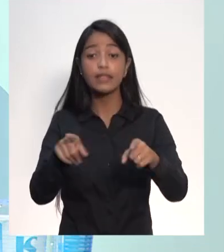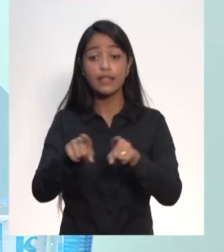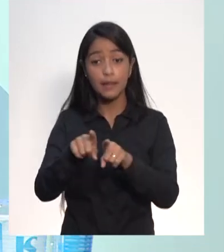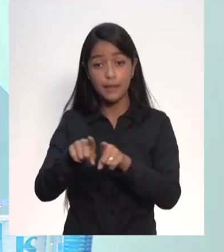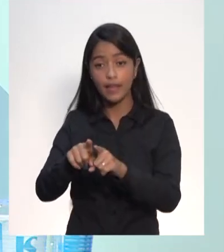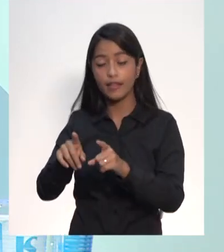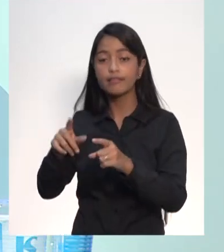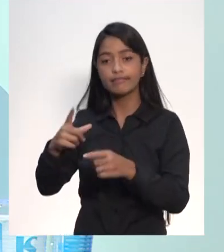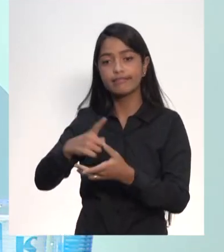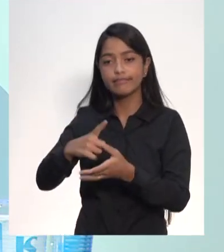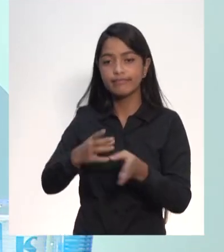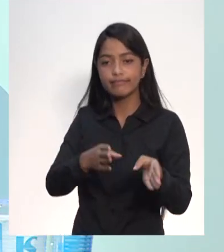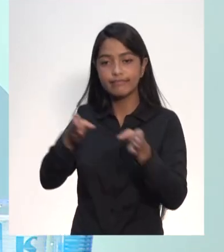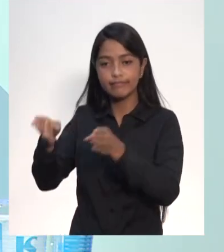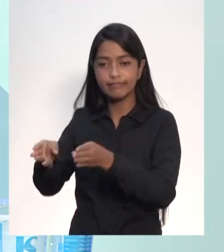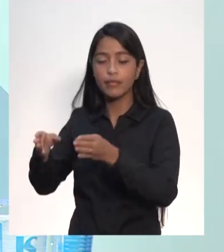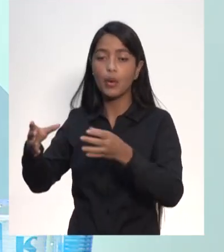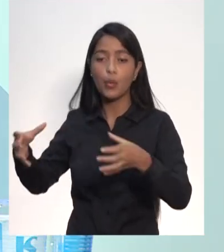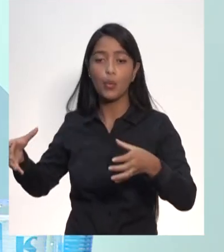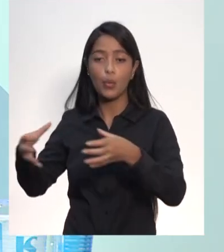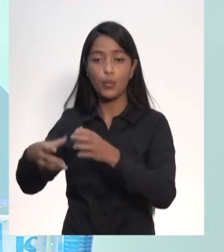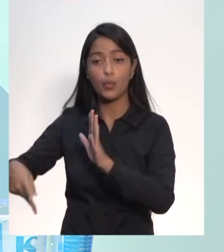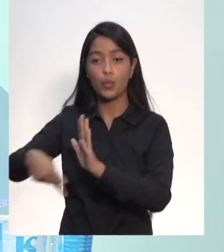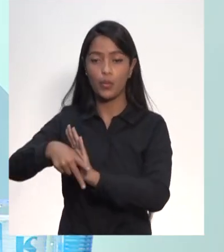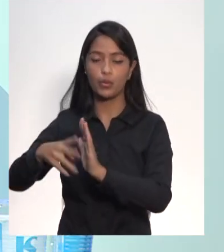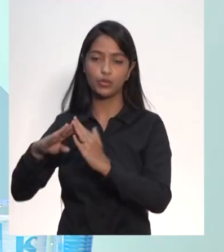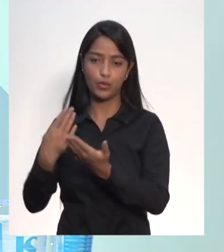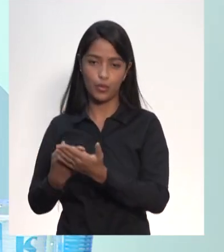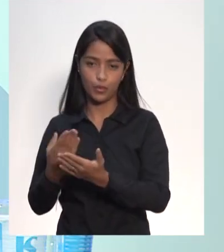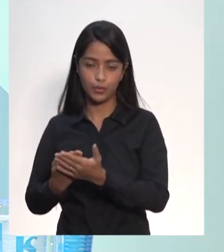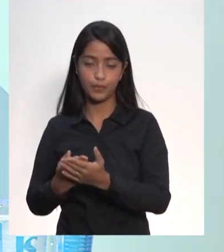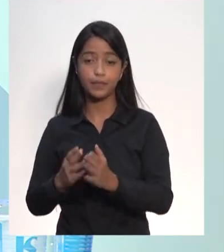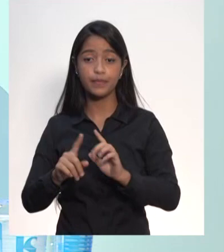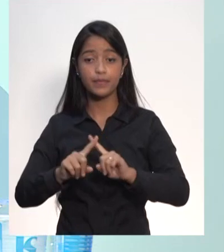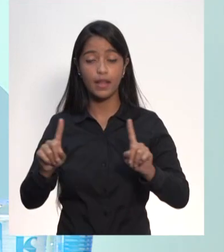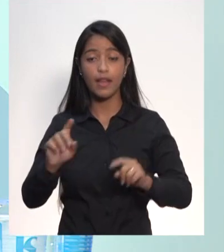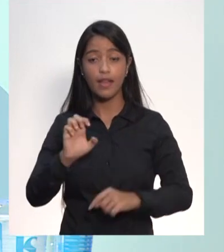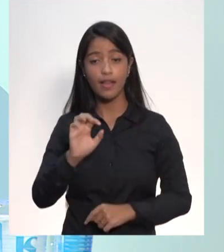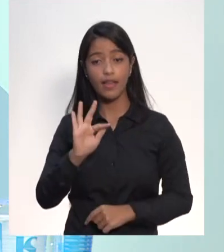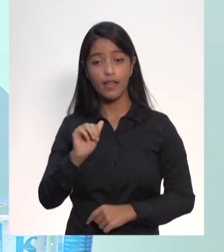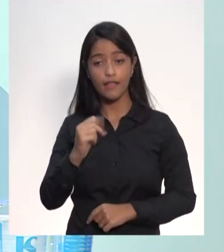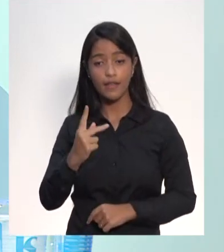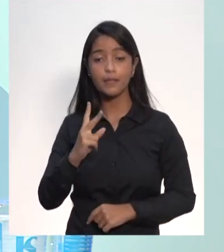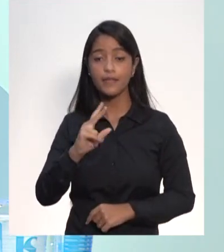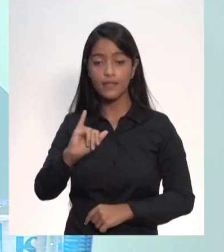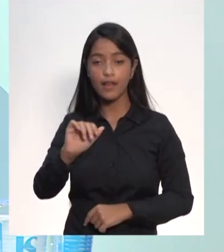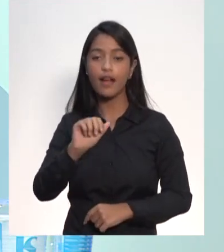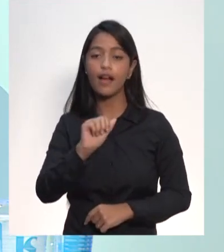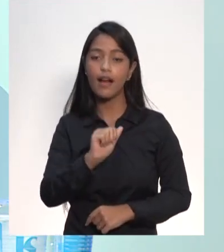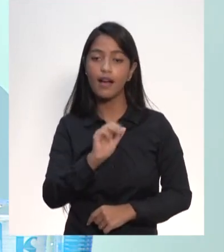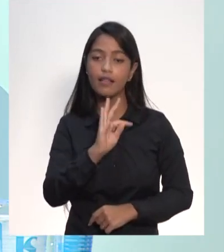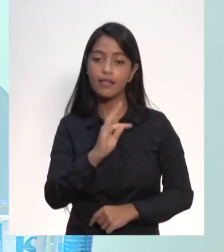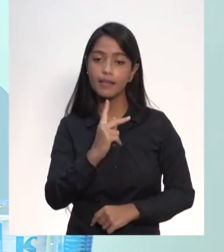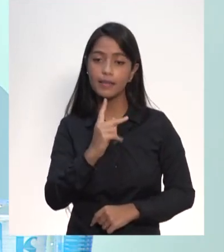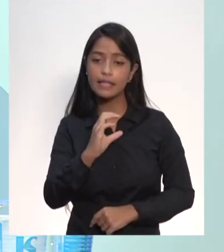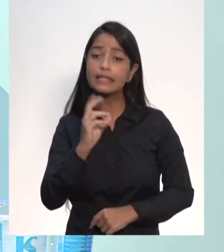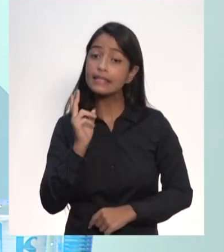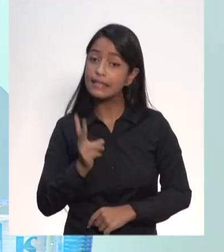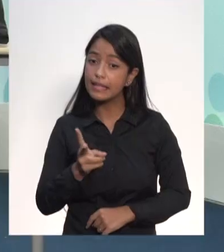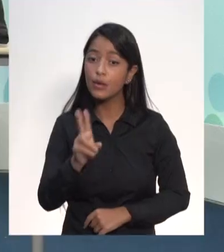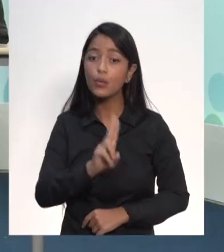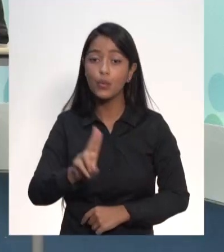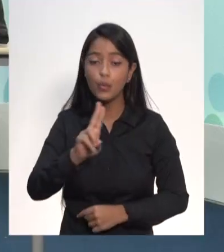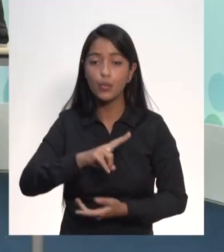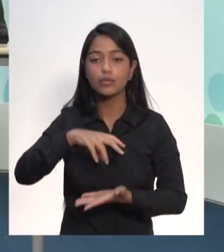escola. A EFAP sempre realizará as ATPCs com vocês por meio do nosso canal aqui